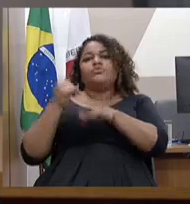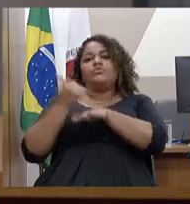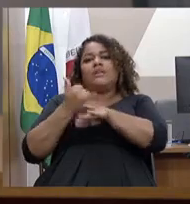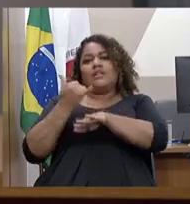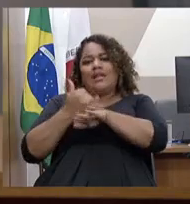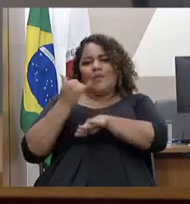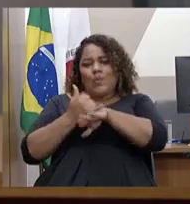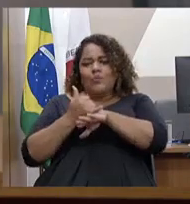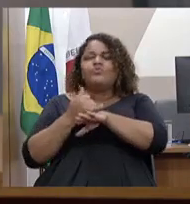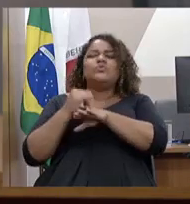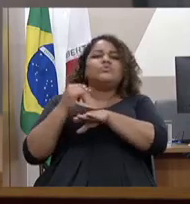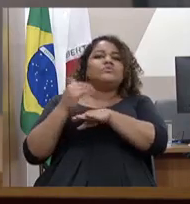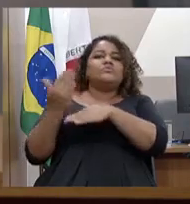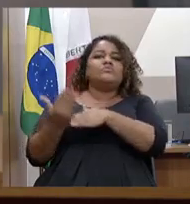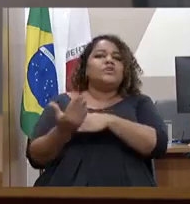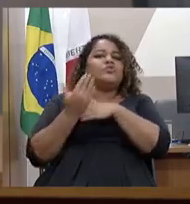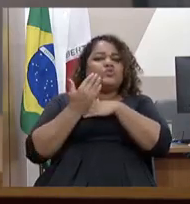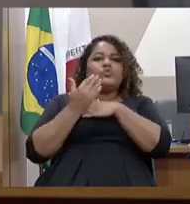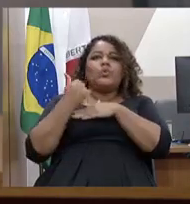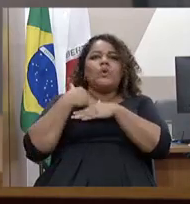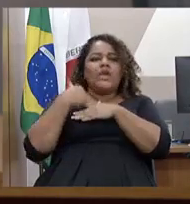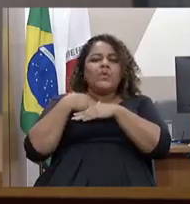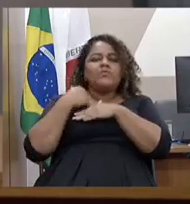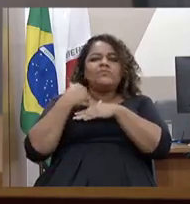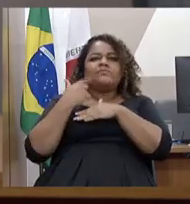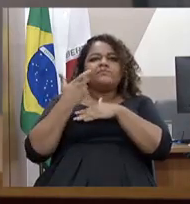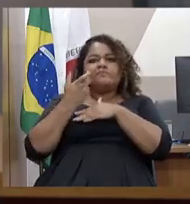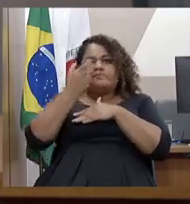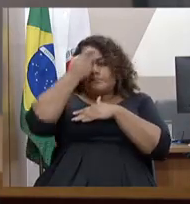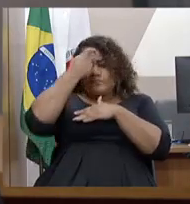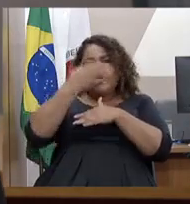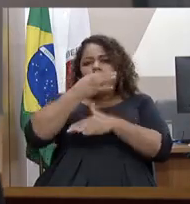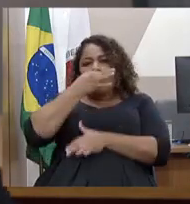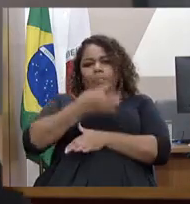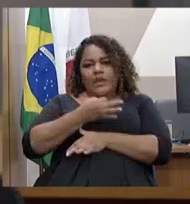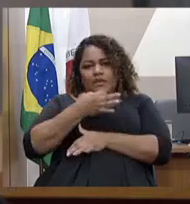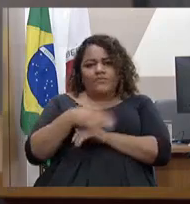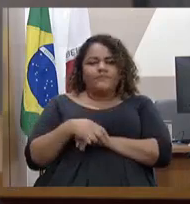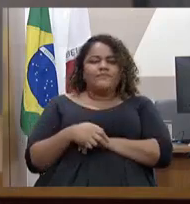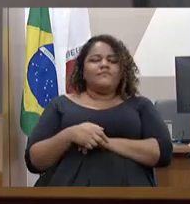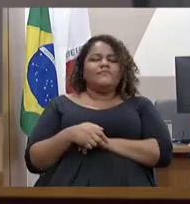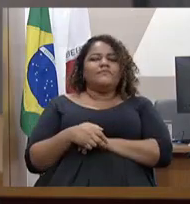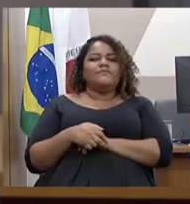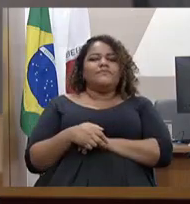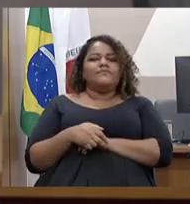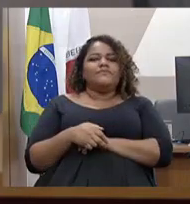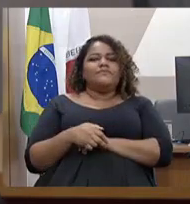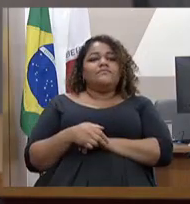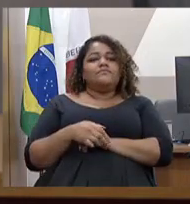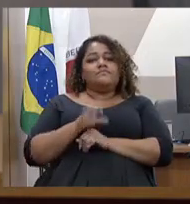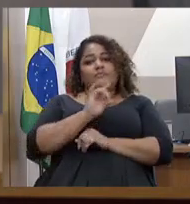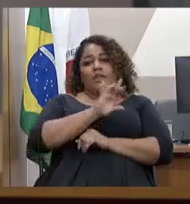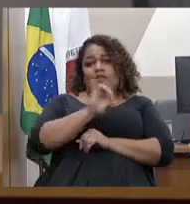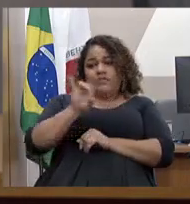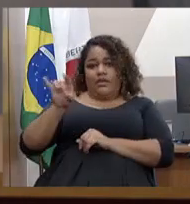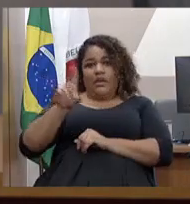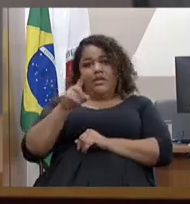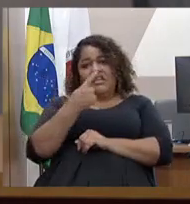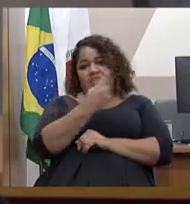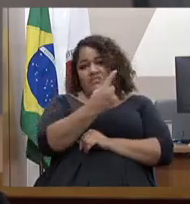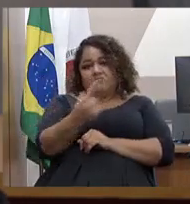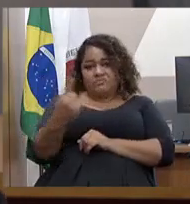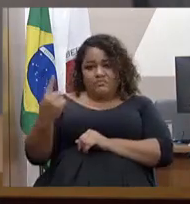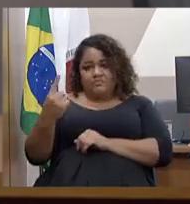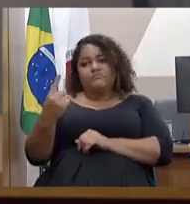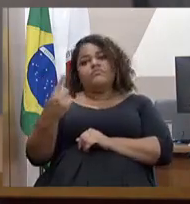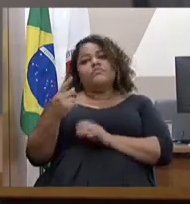para justificar o colega não tô aqui para defender poder judiciário não cada um é um né Ele é um